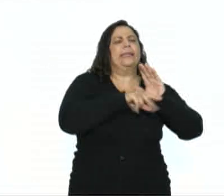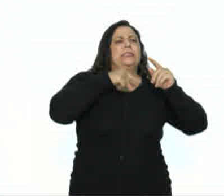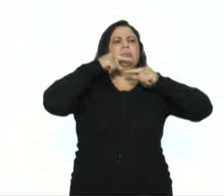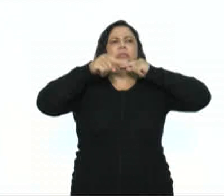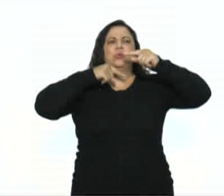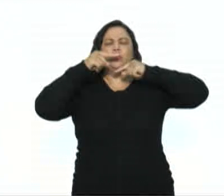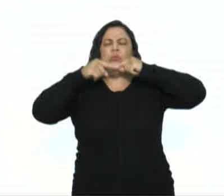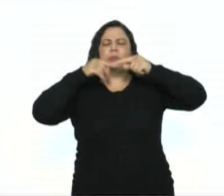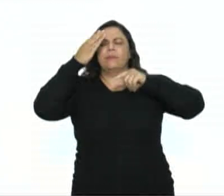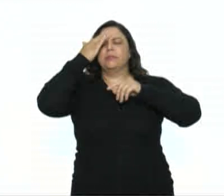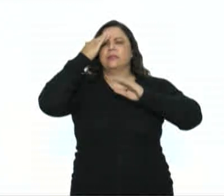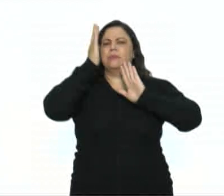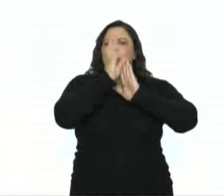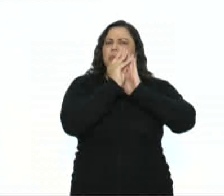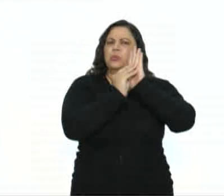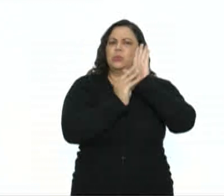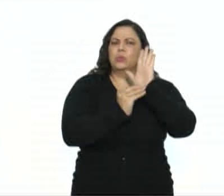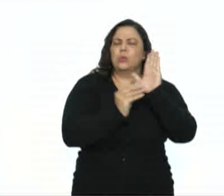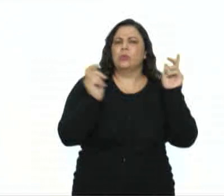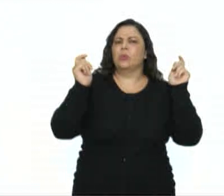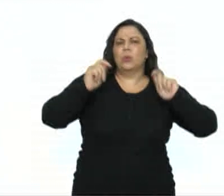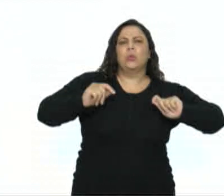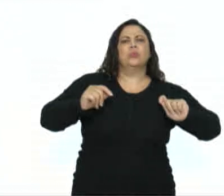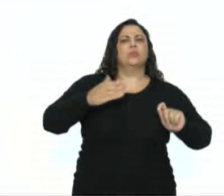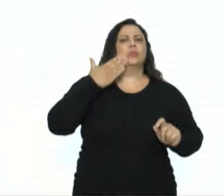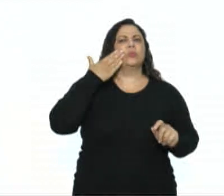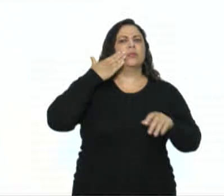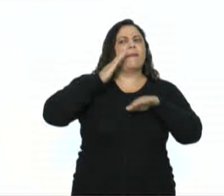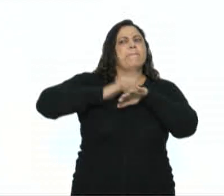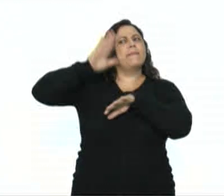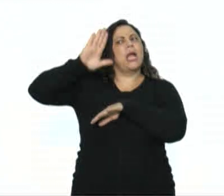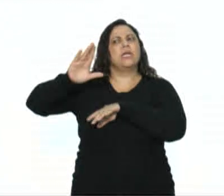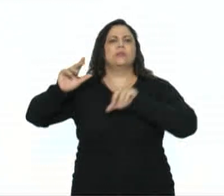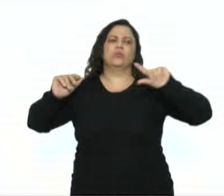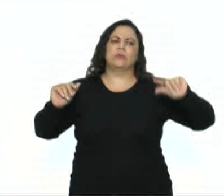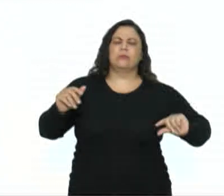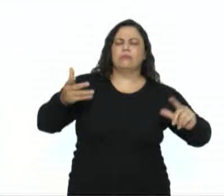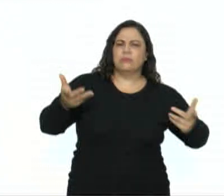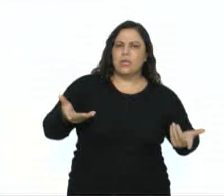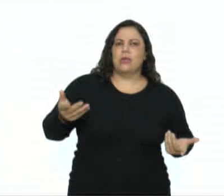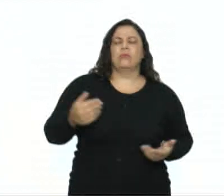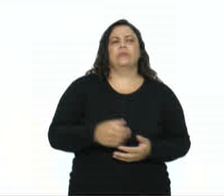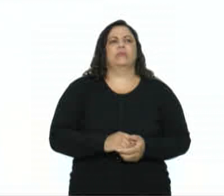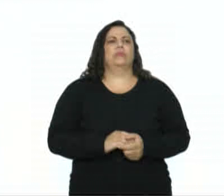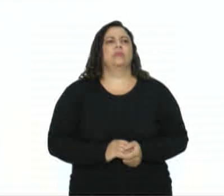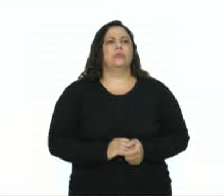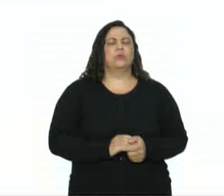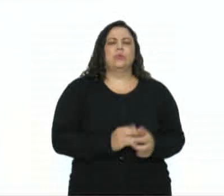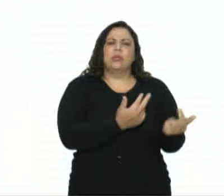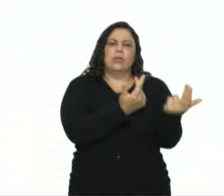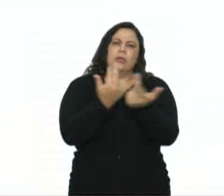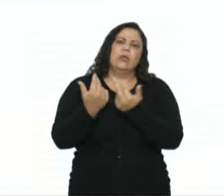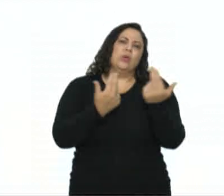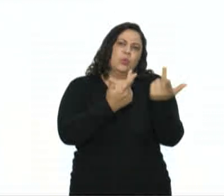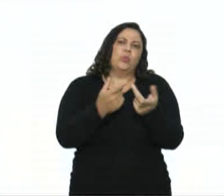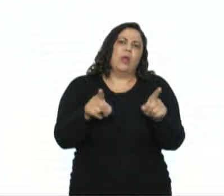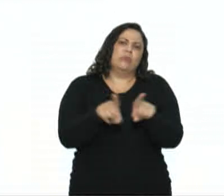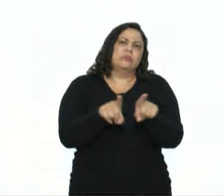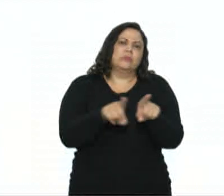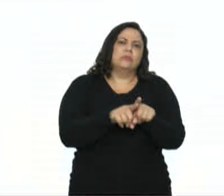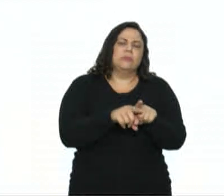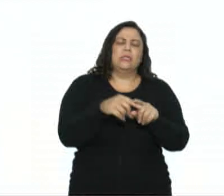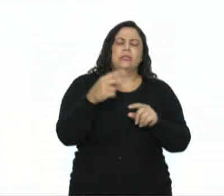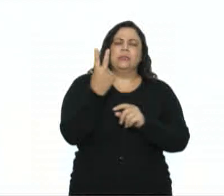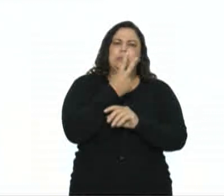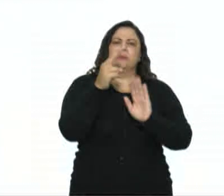os conteúdos que sei mais e os que sei menos. Da mesma forma, aplica a segunda regra para